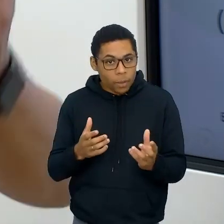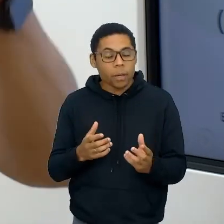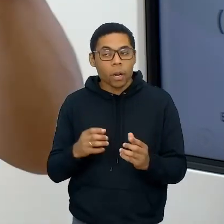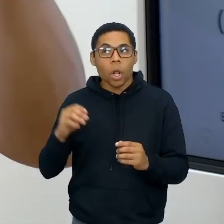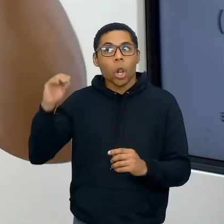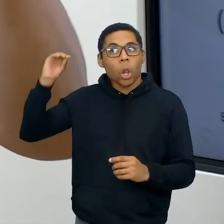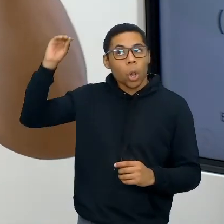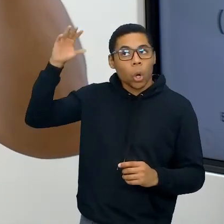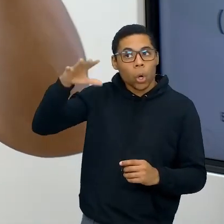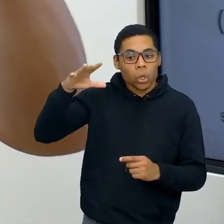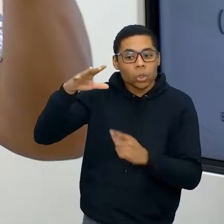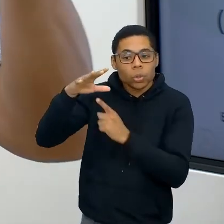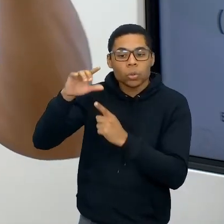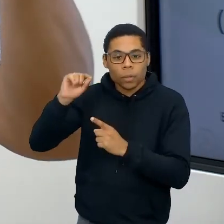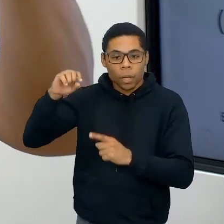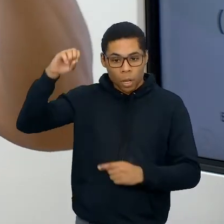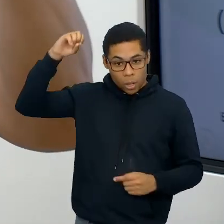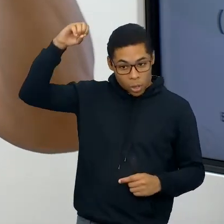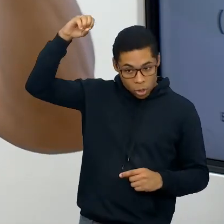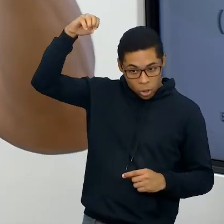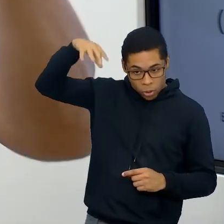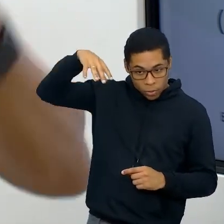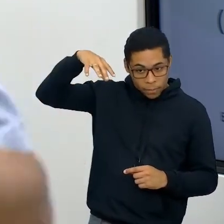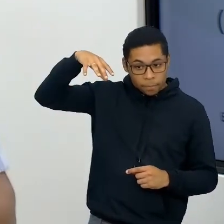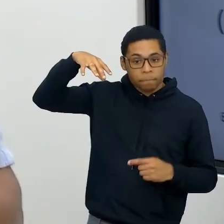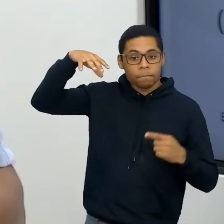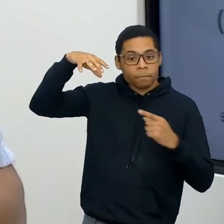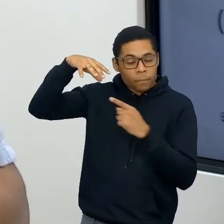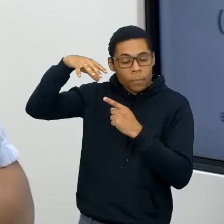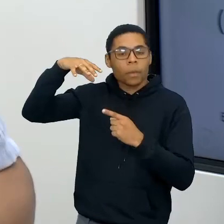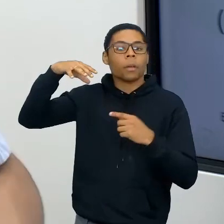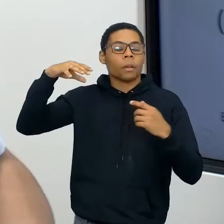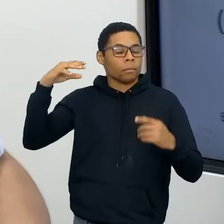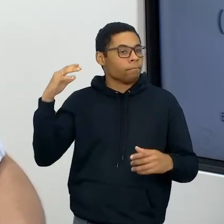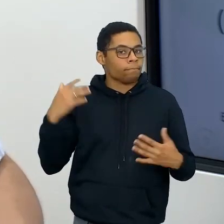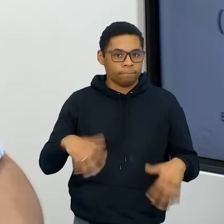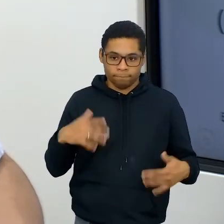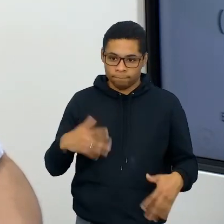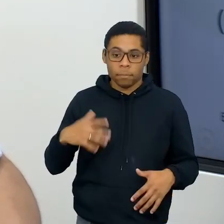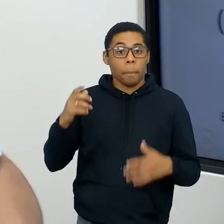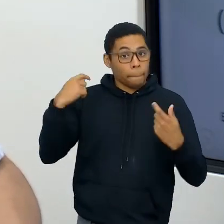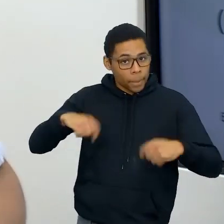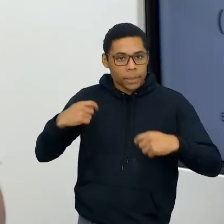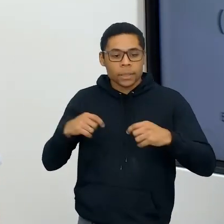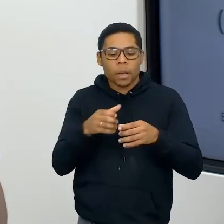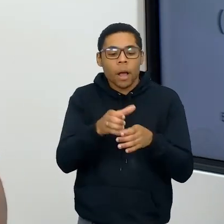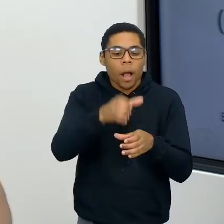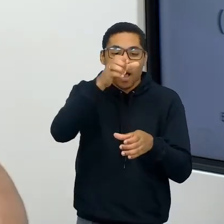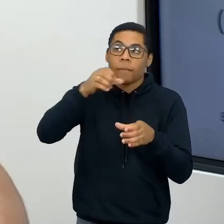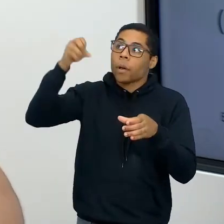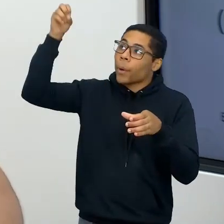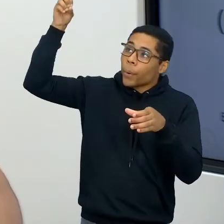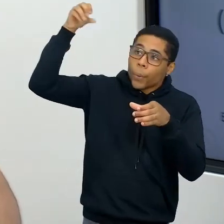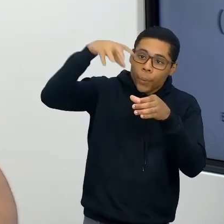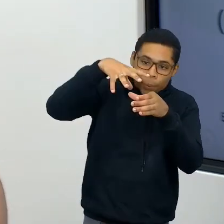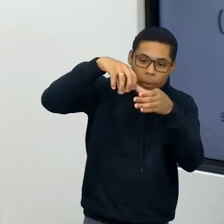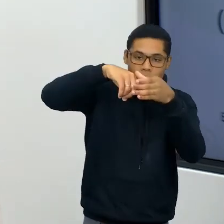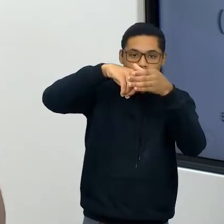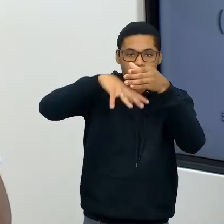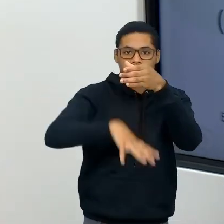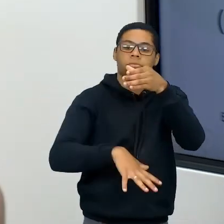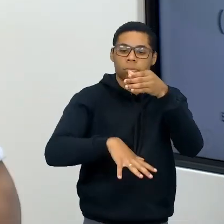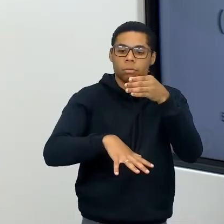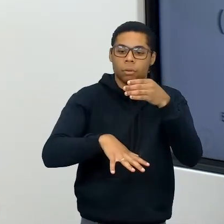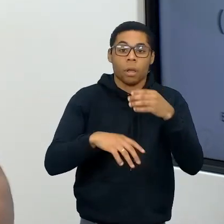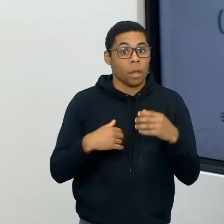luz solar é ter uma eficiência total na minha lâmpada de Moser.